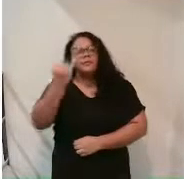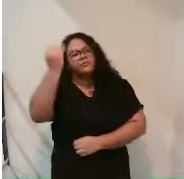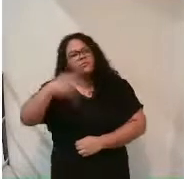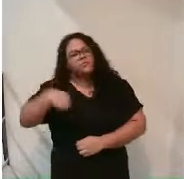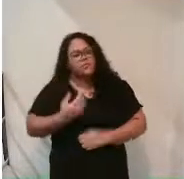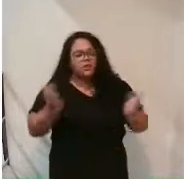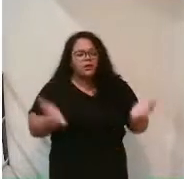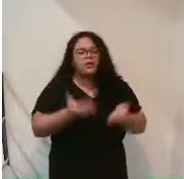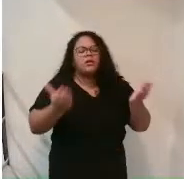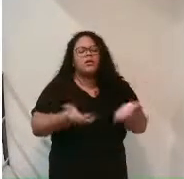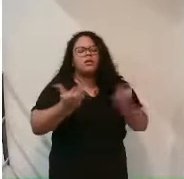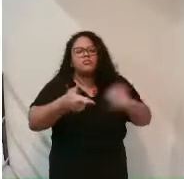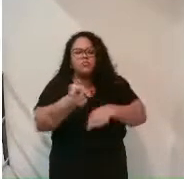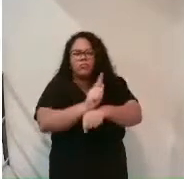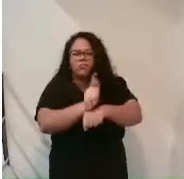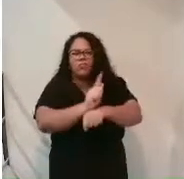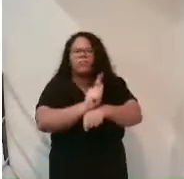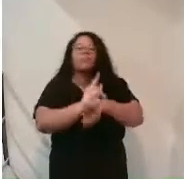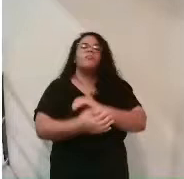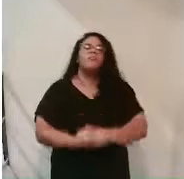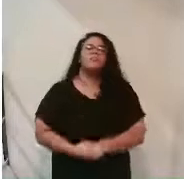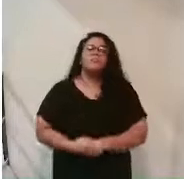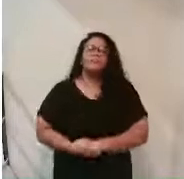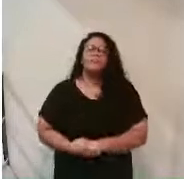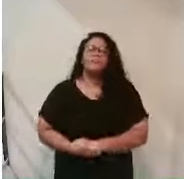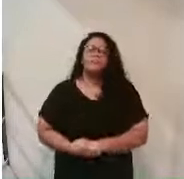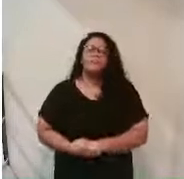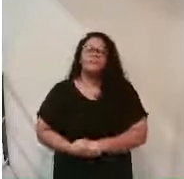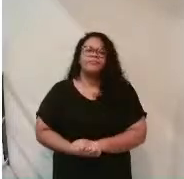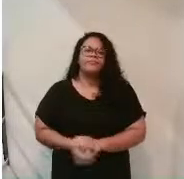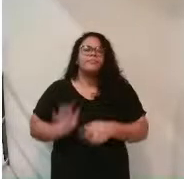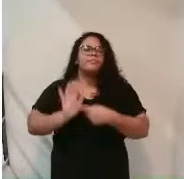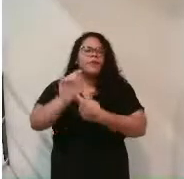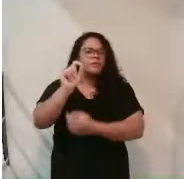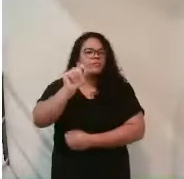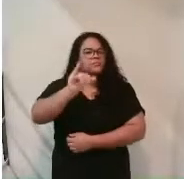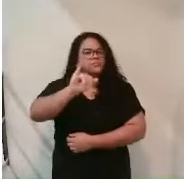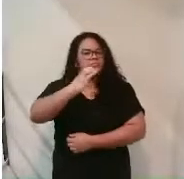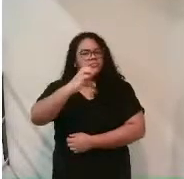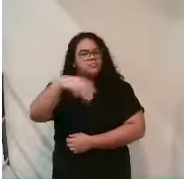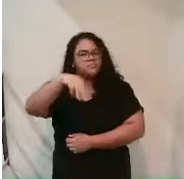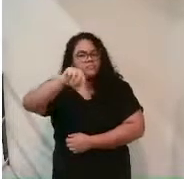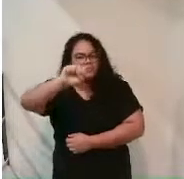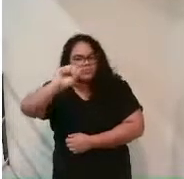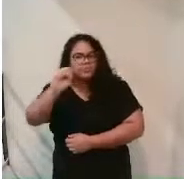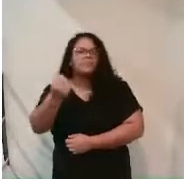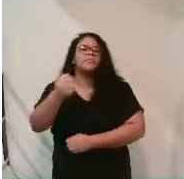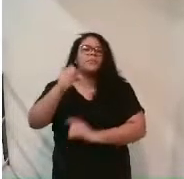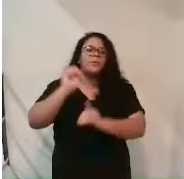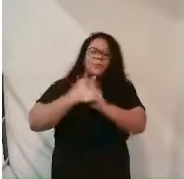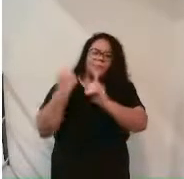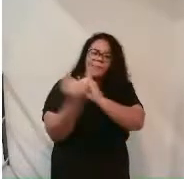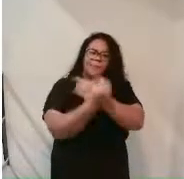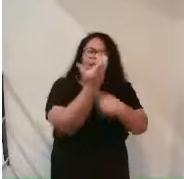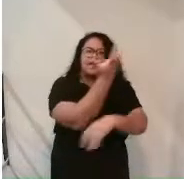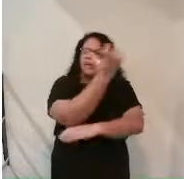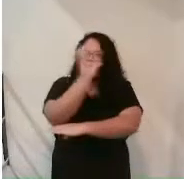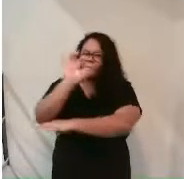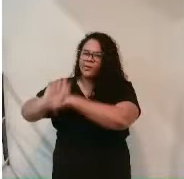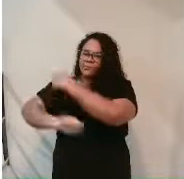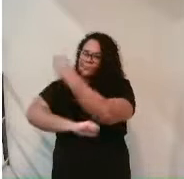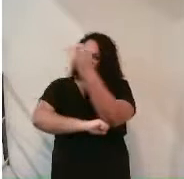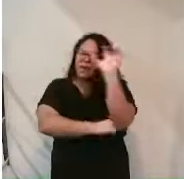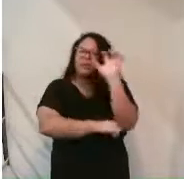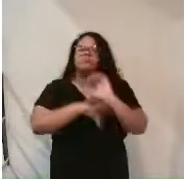do acordo era o ICMS socioambiental, que é instituído através da Lei Estadual 11.899, de